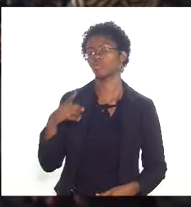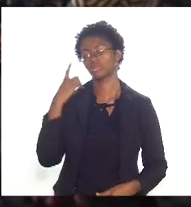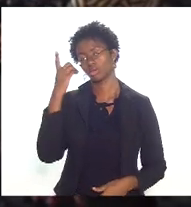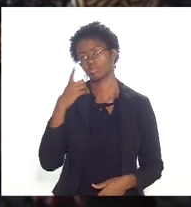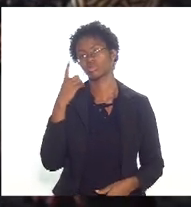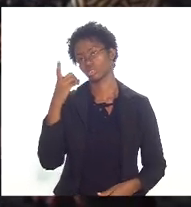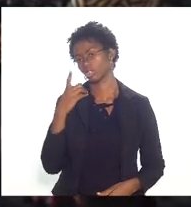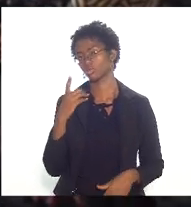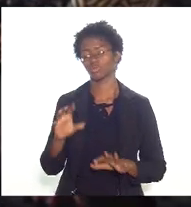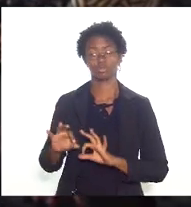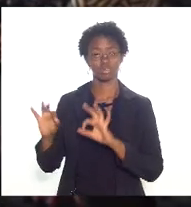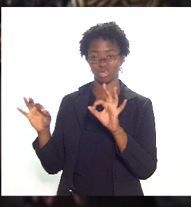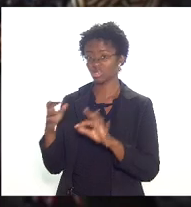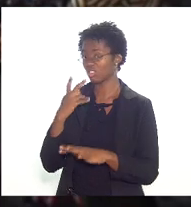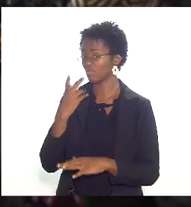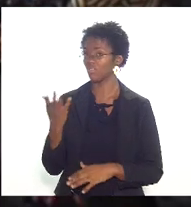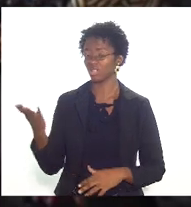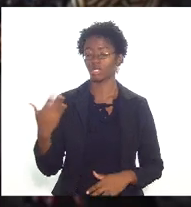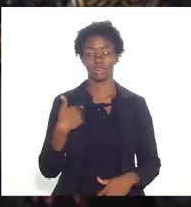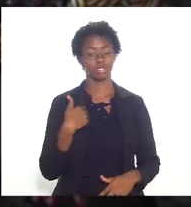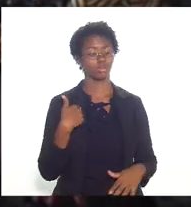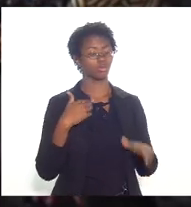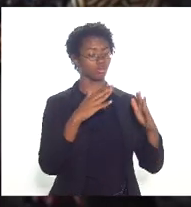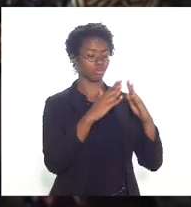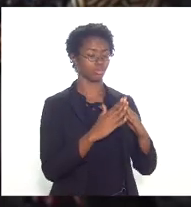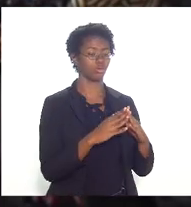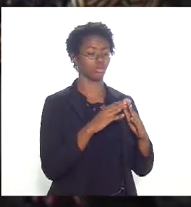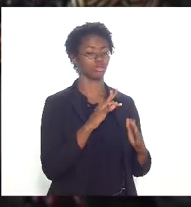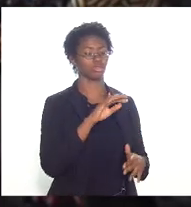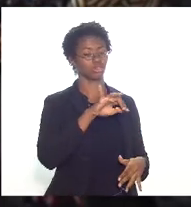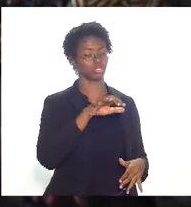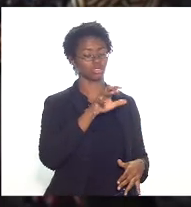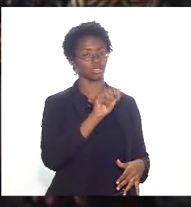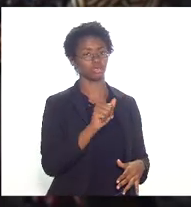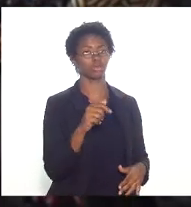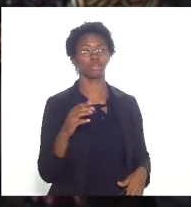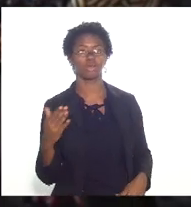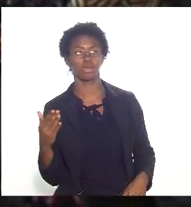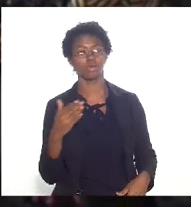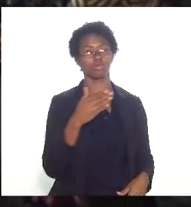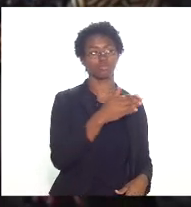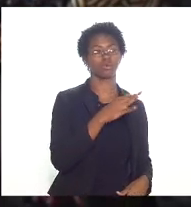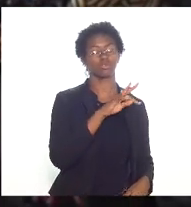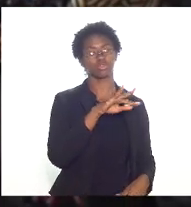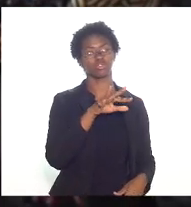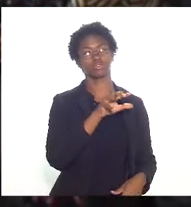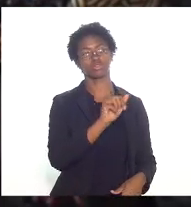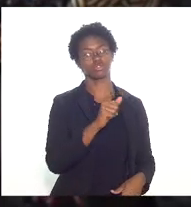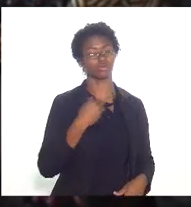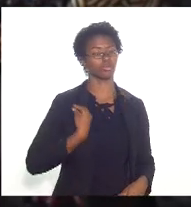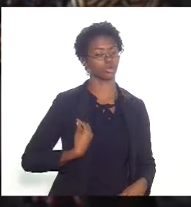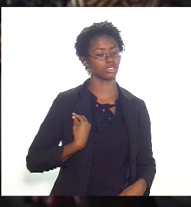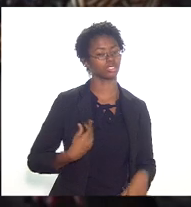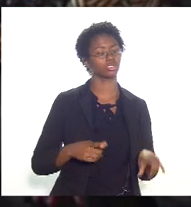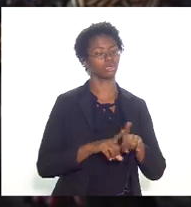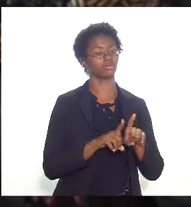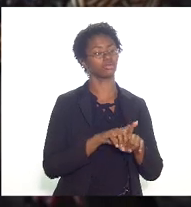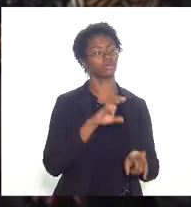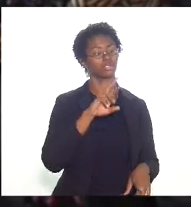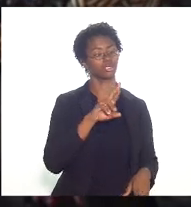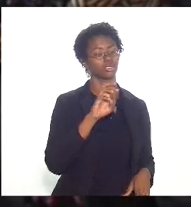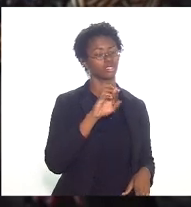declaração dele assim como na Tijuca a gente conseguiu levar o Recon e conseguiu levar o Tijuca presente mas infelizmente